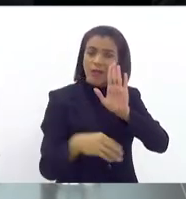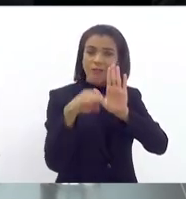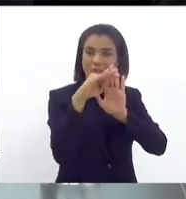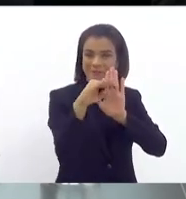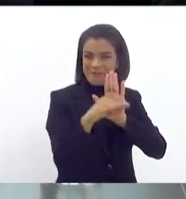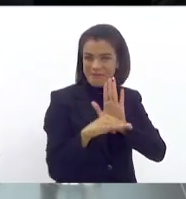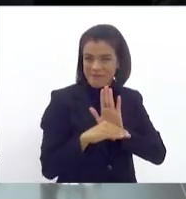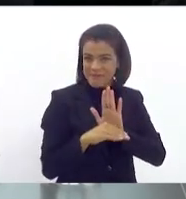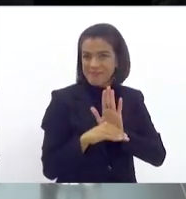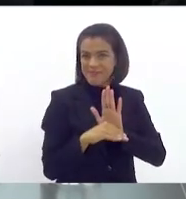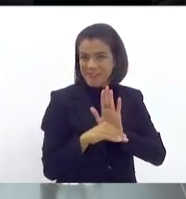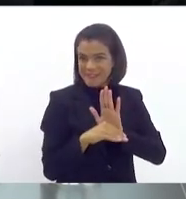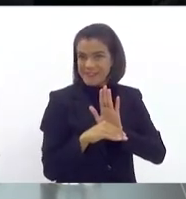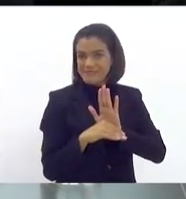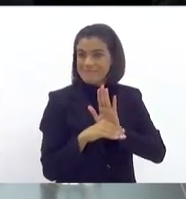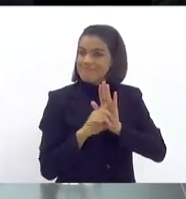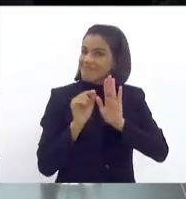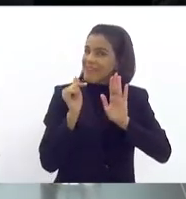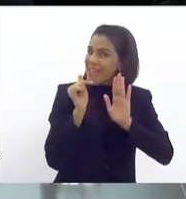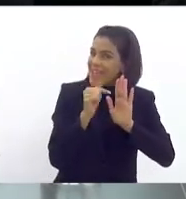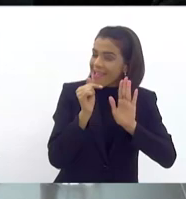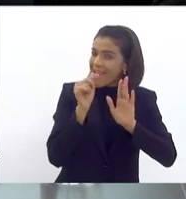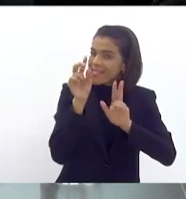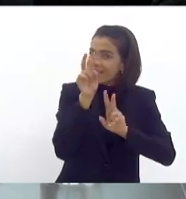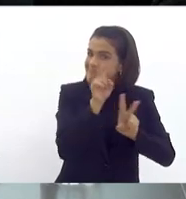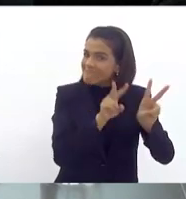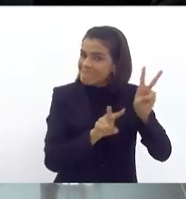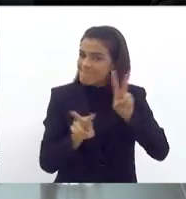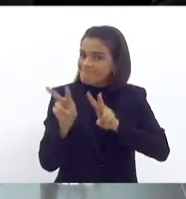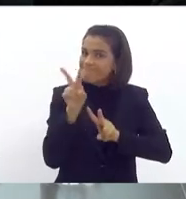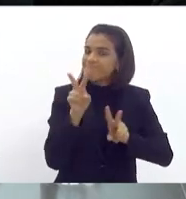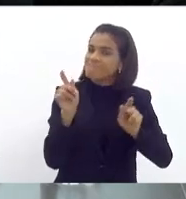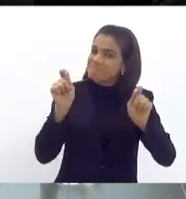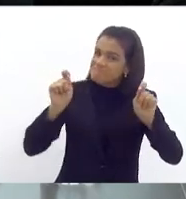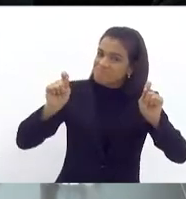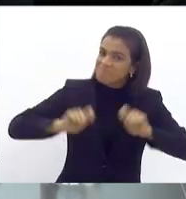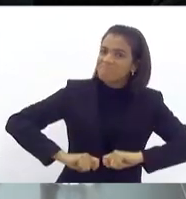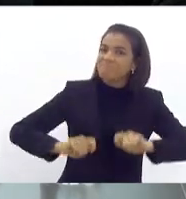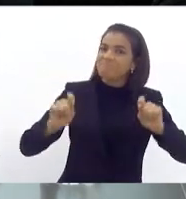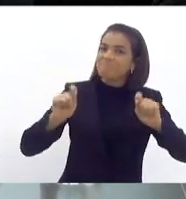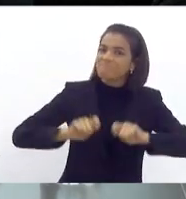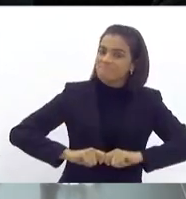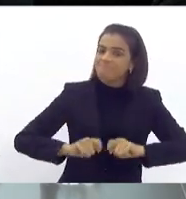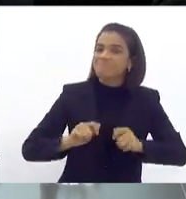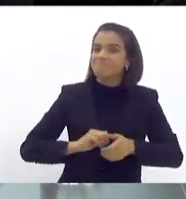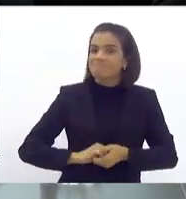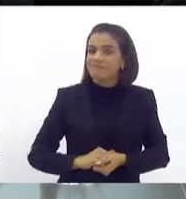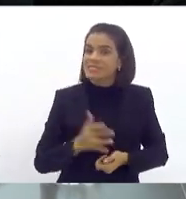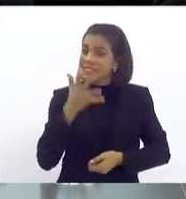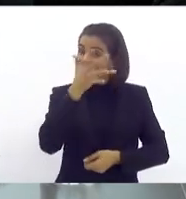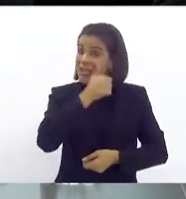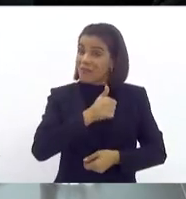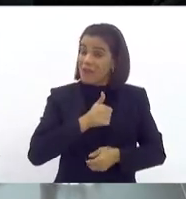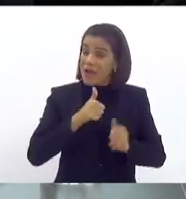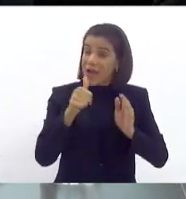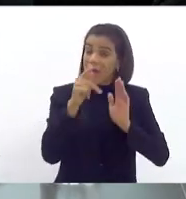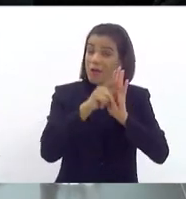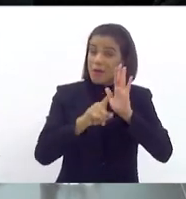o programa. Entendeu? Eu presidente, acho que, com esta ótica, poderia eu confesso, deputado Luiz Paulo,